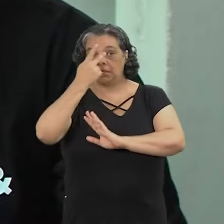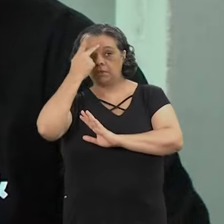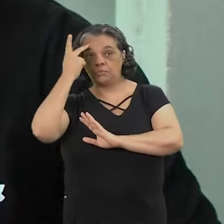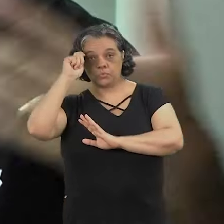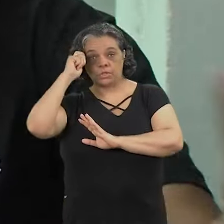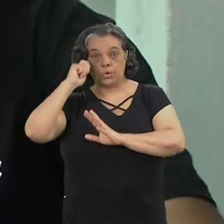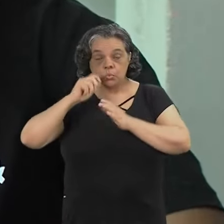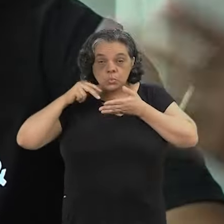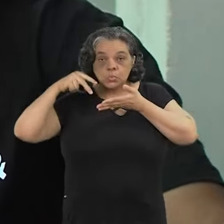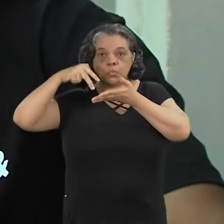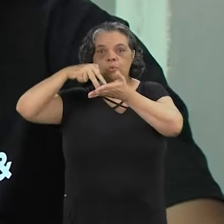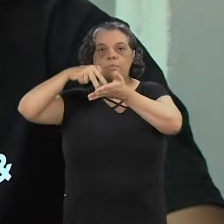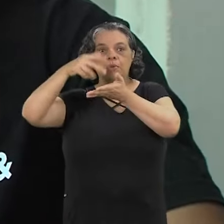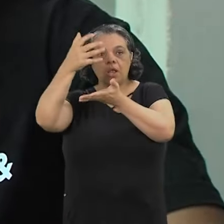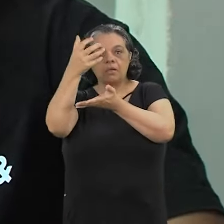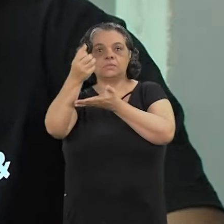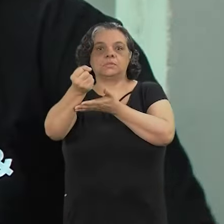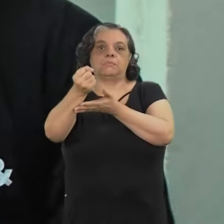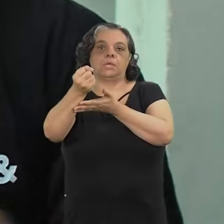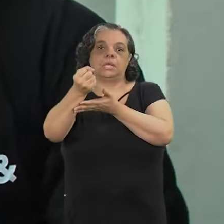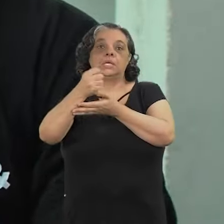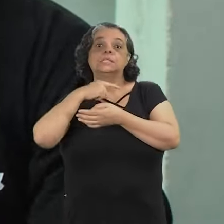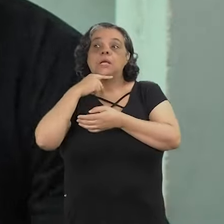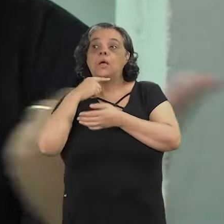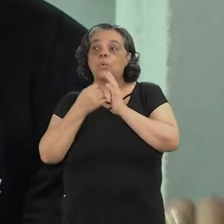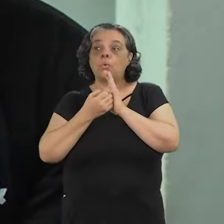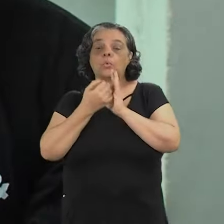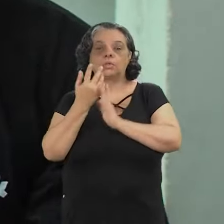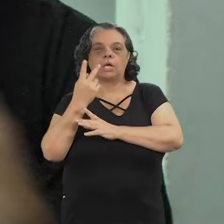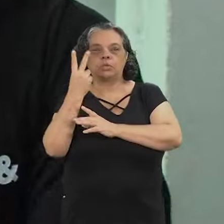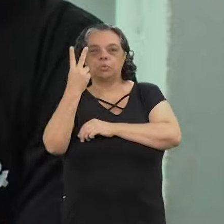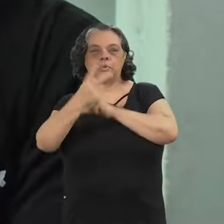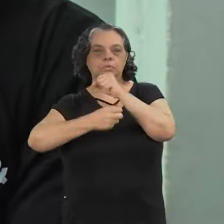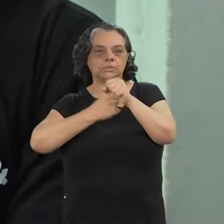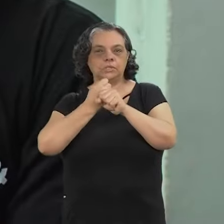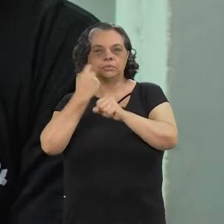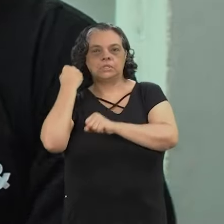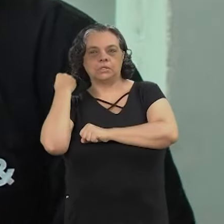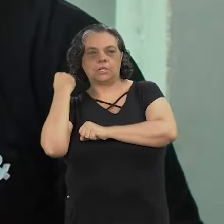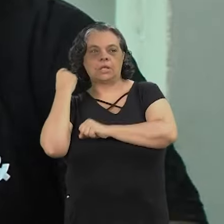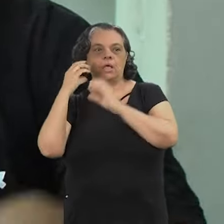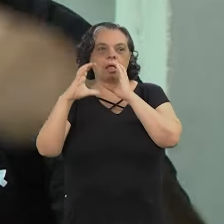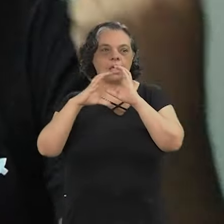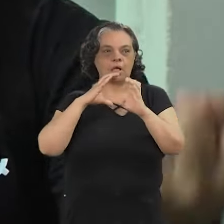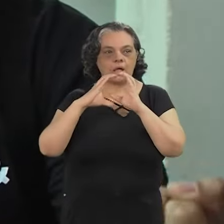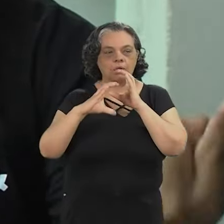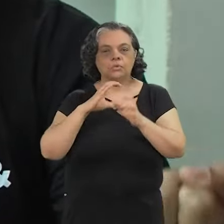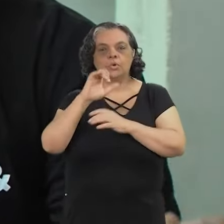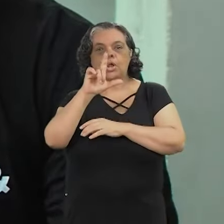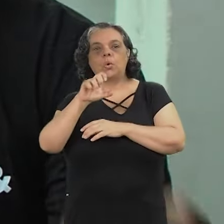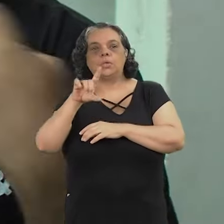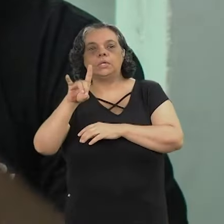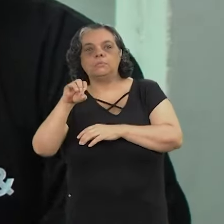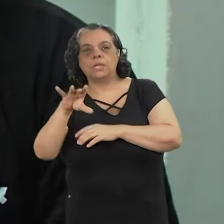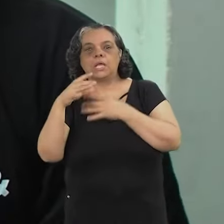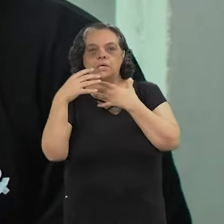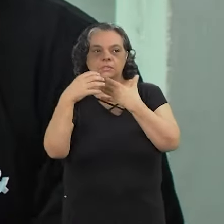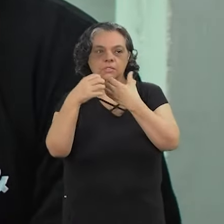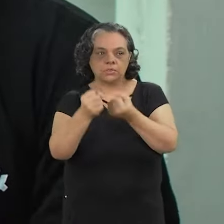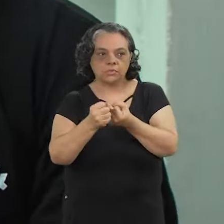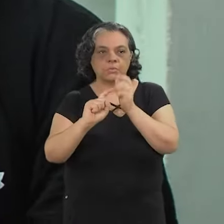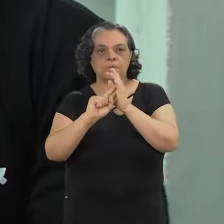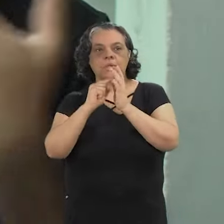negras que subiam no palco para receber o prêmio Multishow sem contar que há dois anos atrás aquela cantora Lud Mila quando ela subiu no pco pela primeira vez para receber